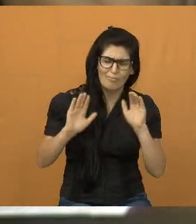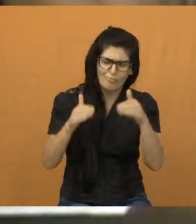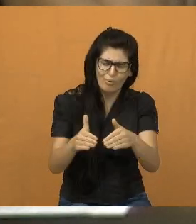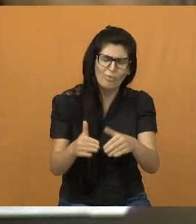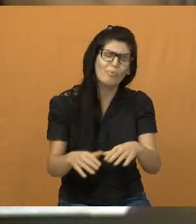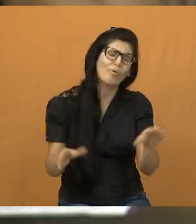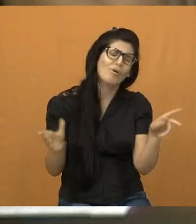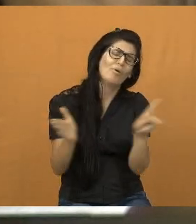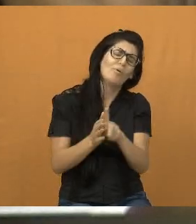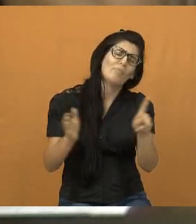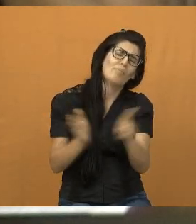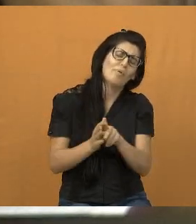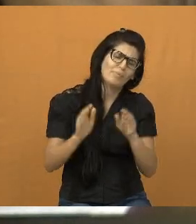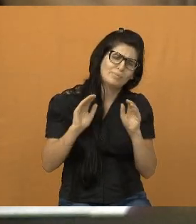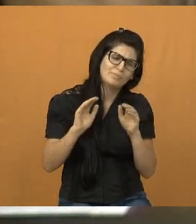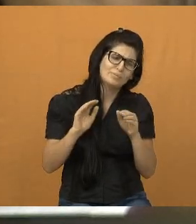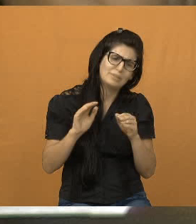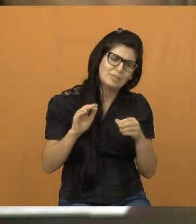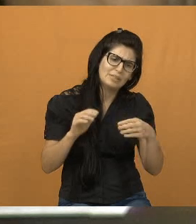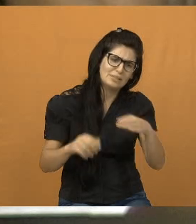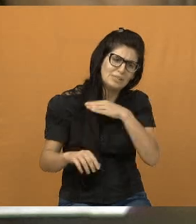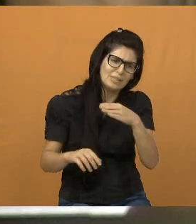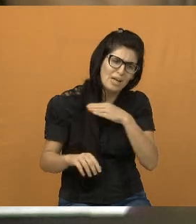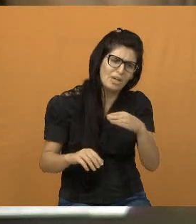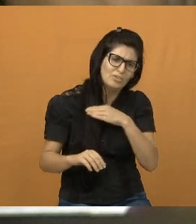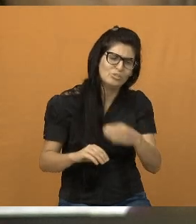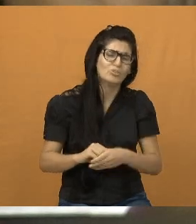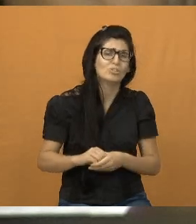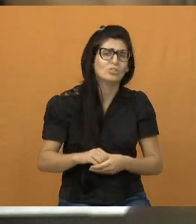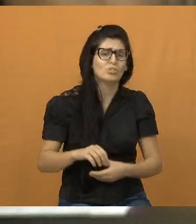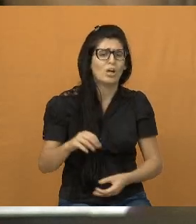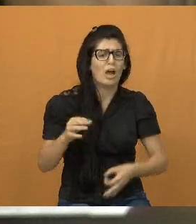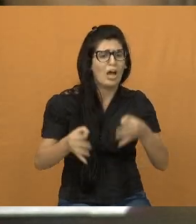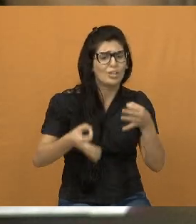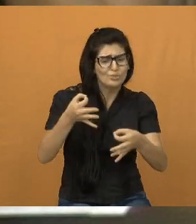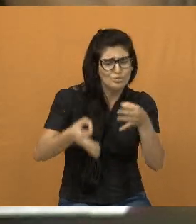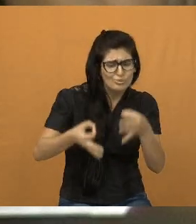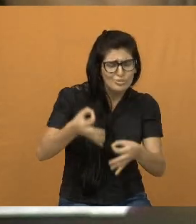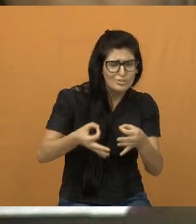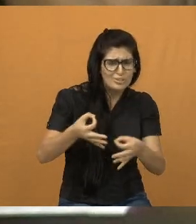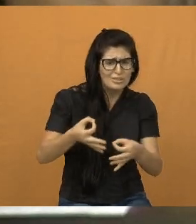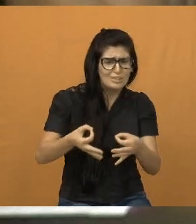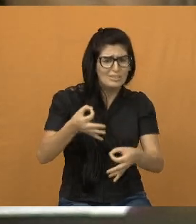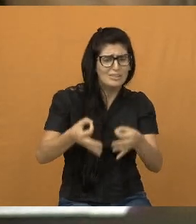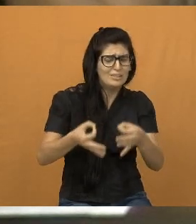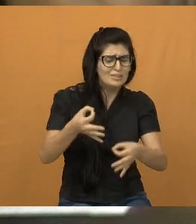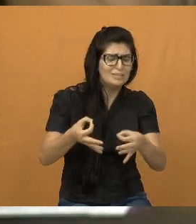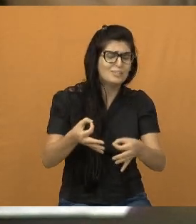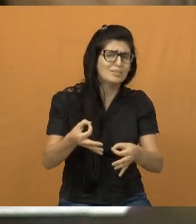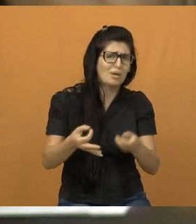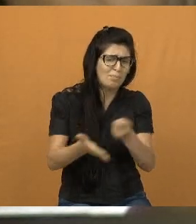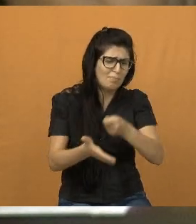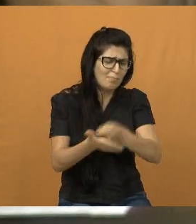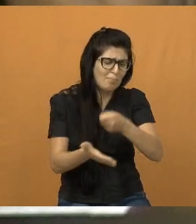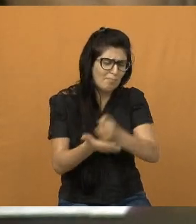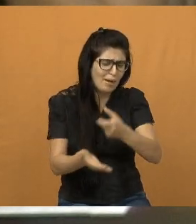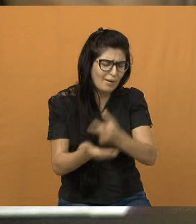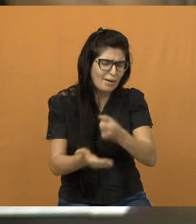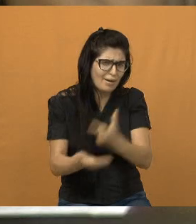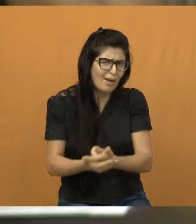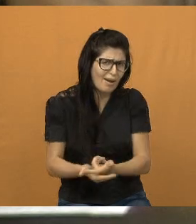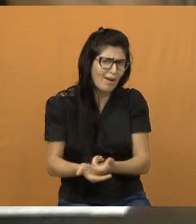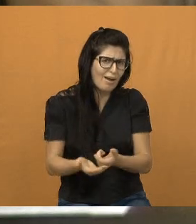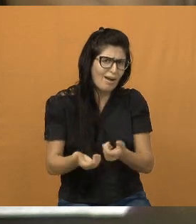vezes, e muitas dessas ordens judiciais que comem grande parte do nosso dinheiro, é por a gente ter que pagar esses remédios de